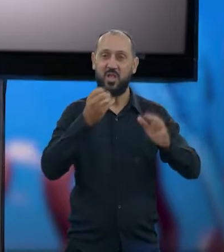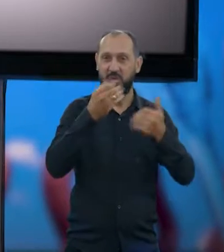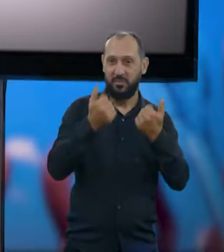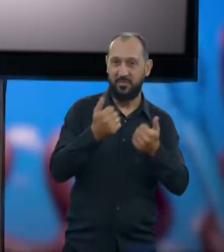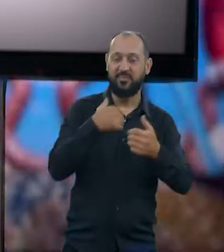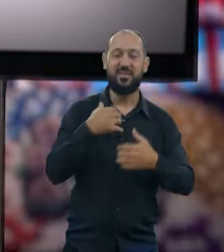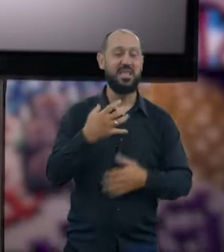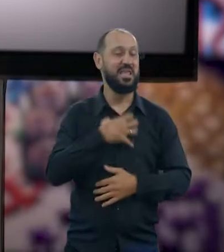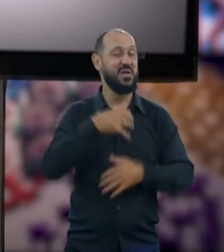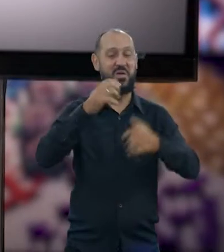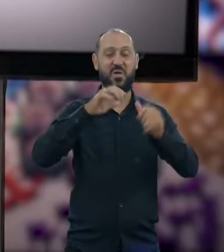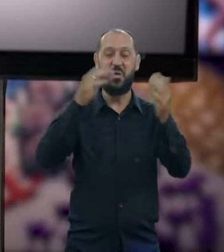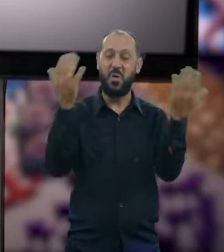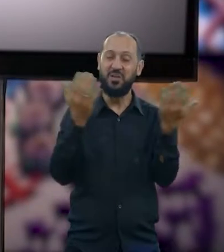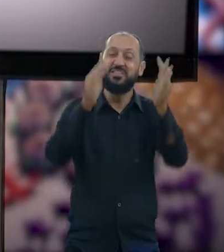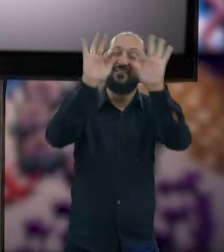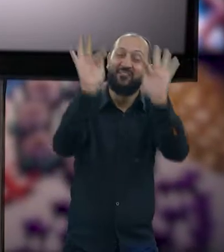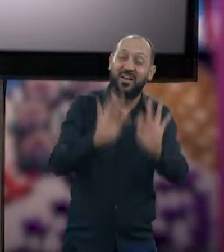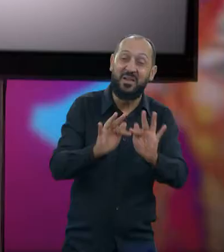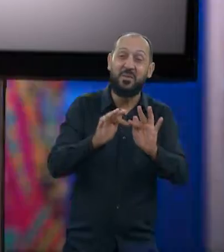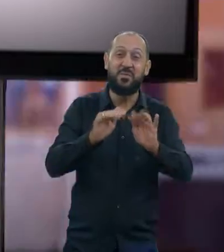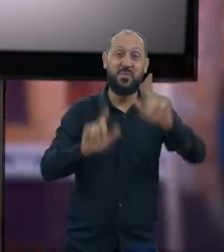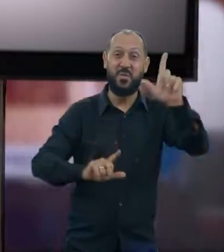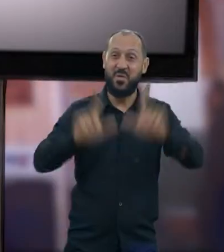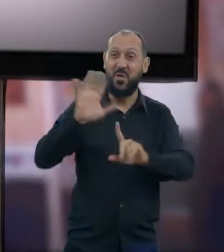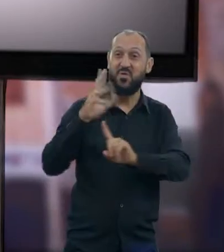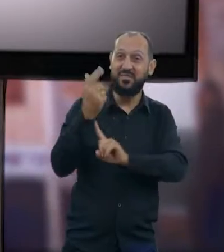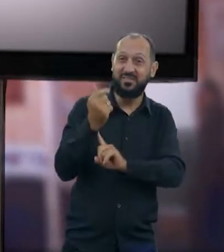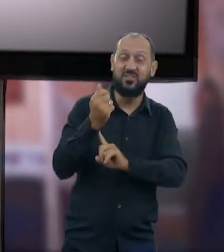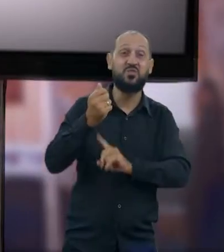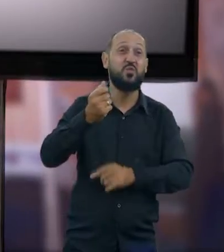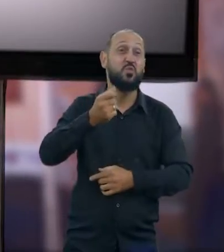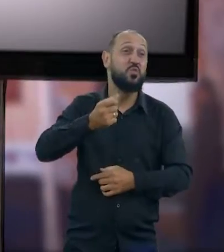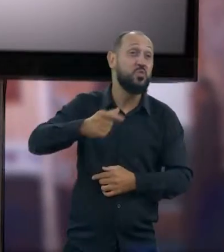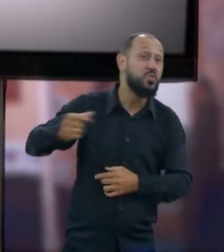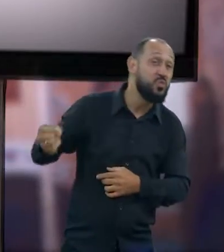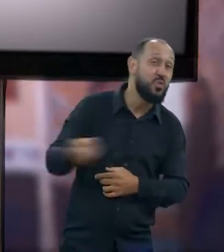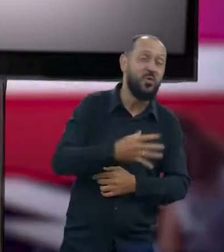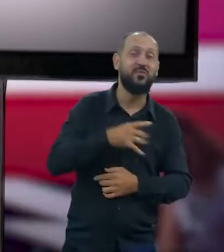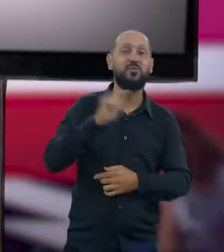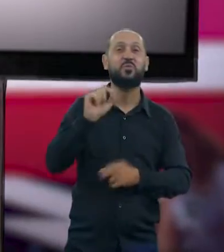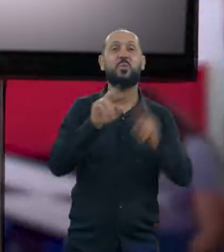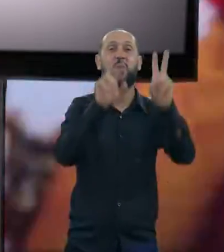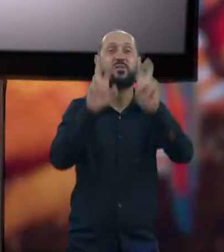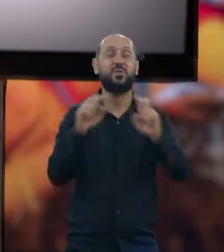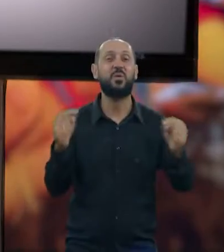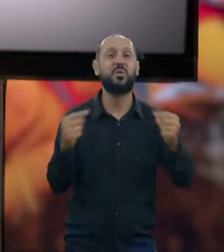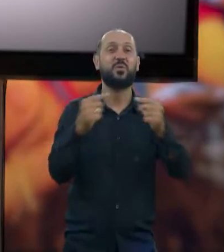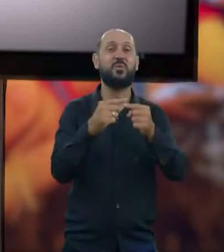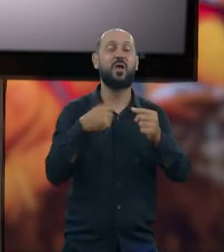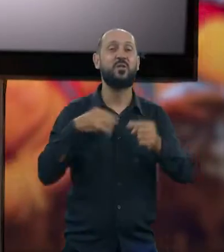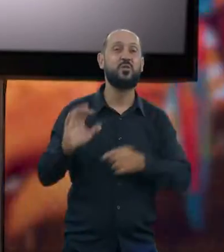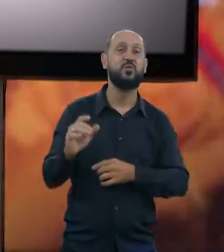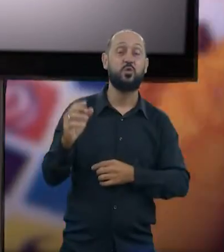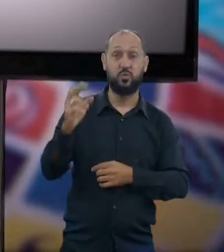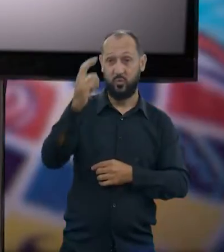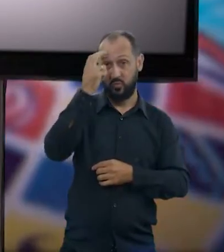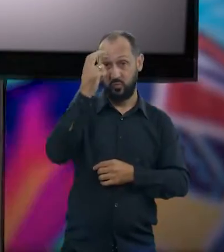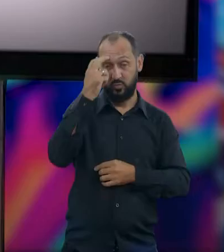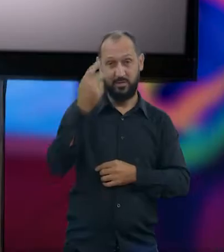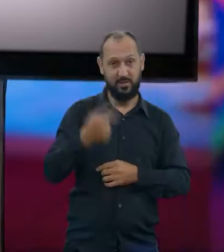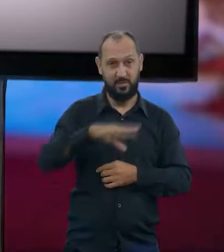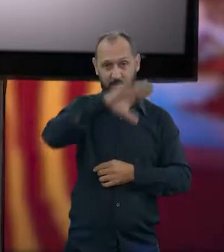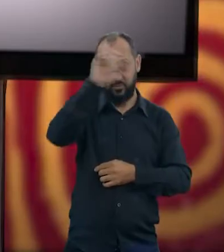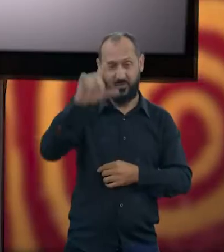Oi pessoal, tudo bem? Eu estou muito feliz porque mais uma edição do Fazendo Arte está no ar com diversos assuntos ligados à nossa